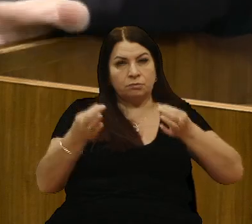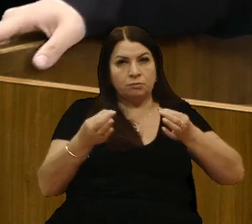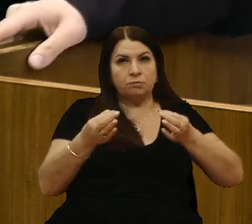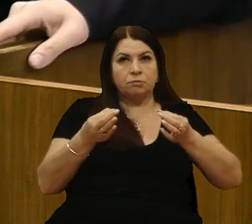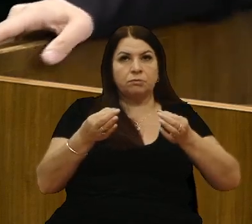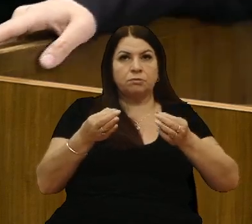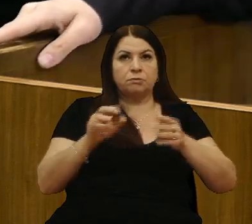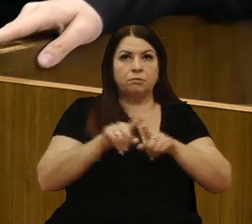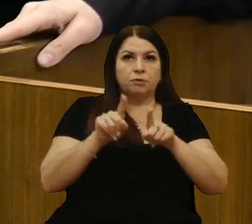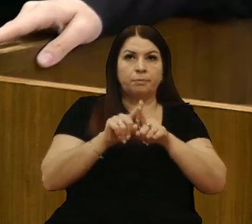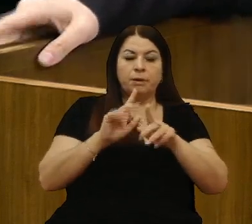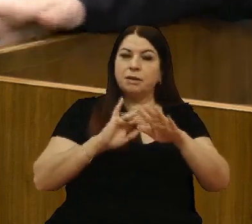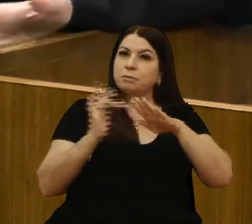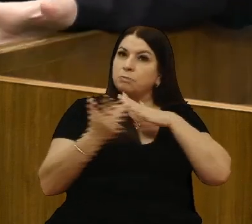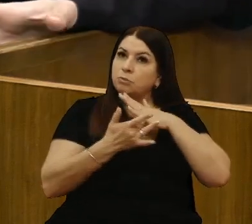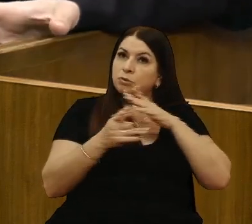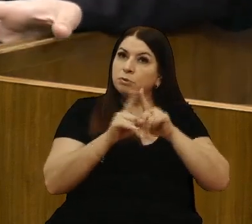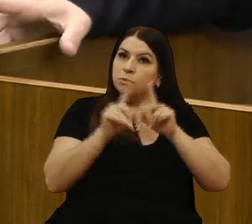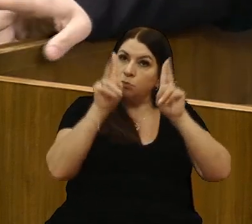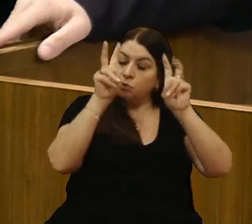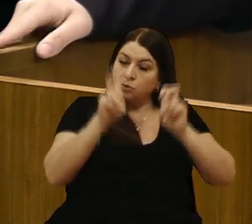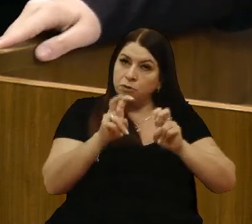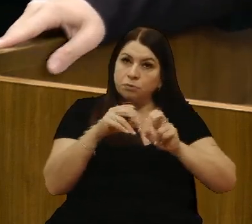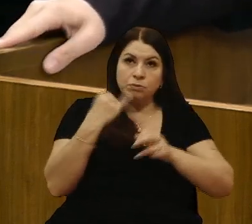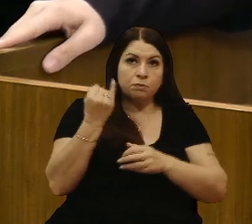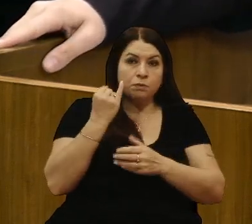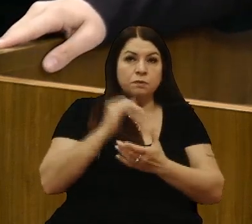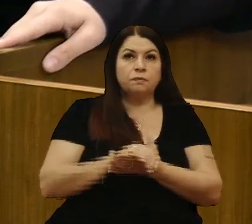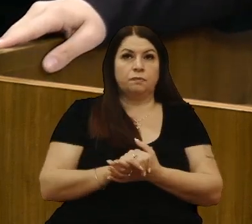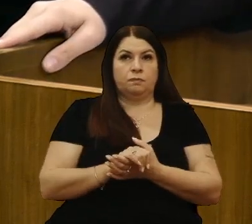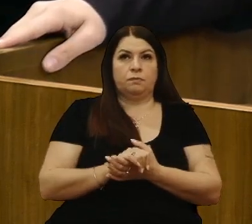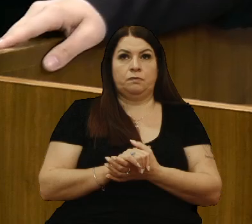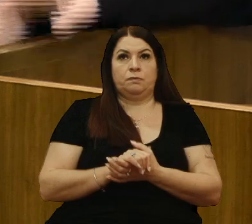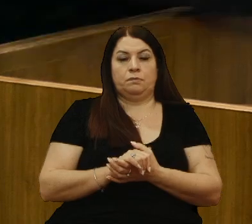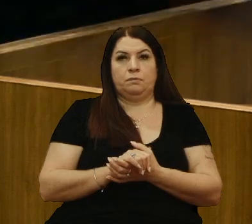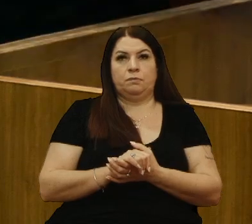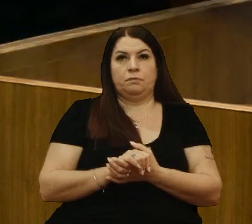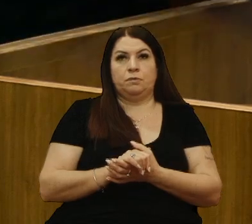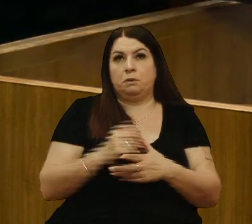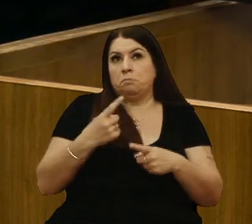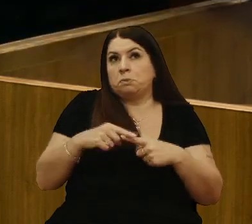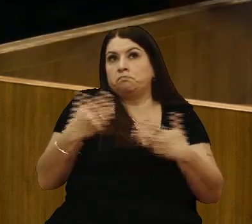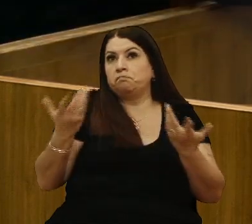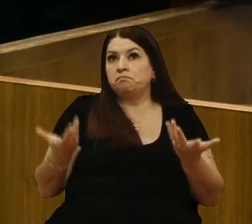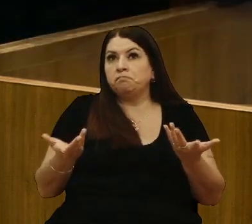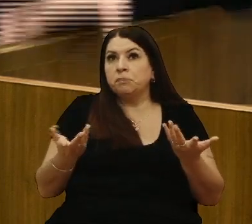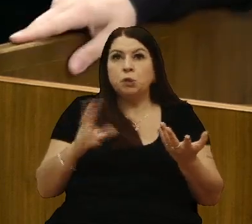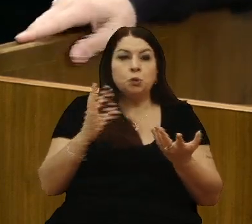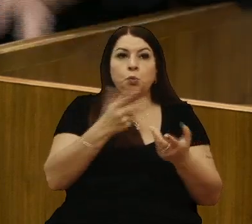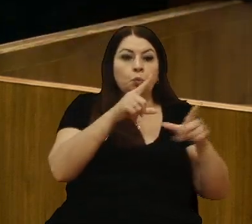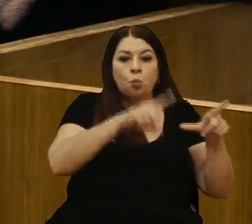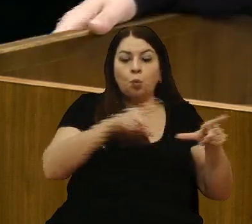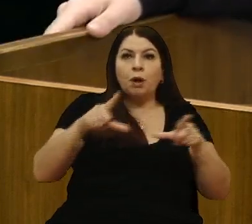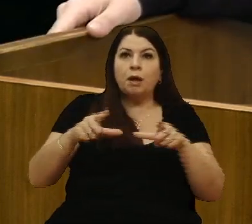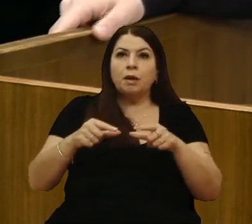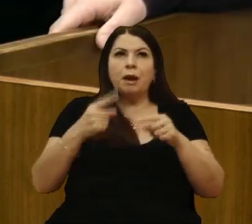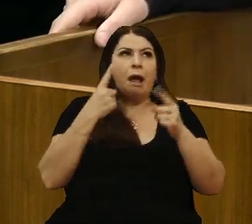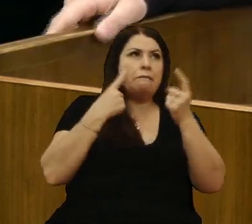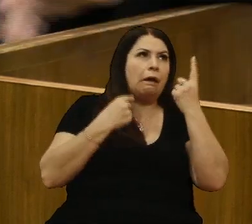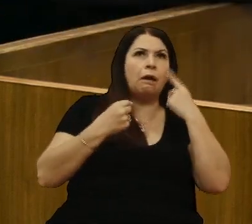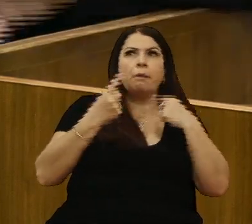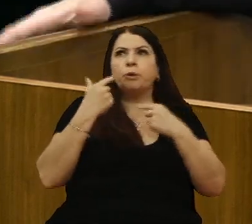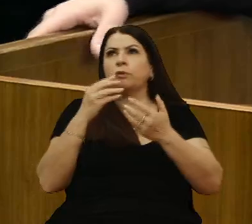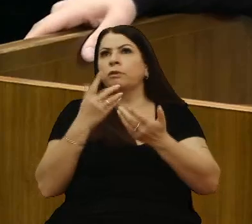comunicação também, para esse tema que é central. Porque senão é isso, em todo lugar que a gente vai é uma choradeira